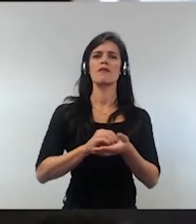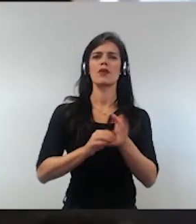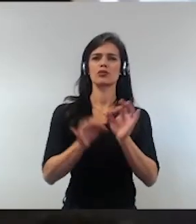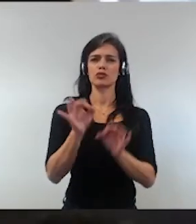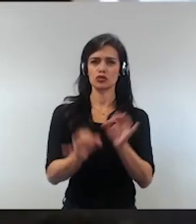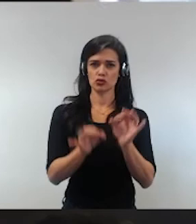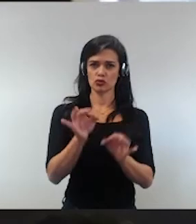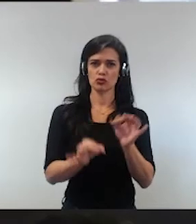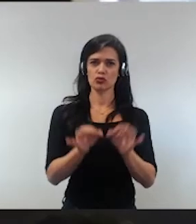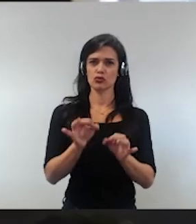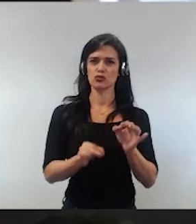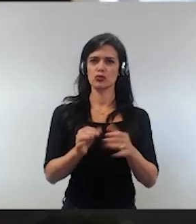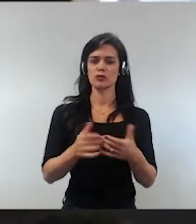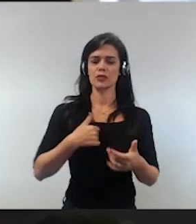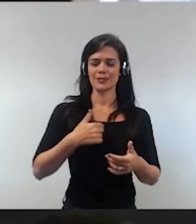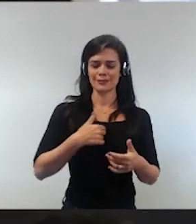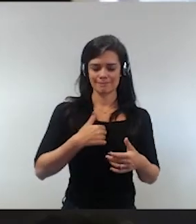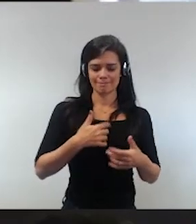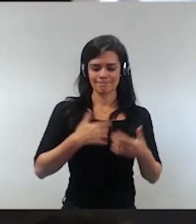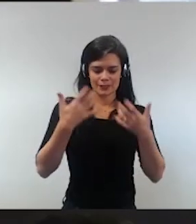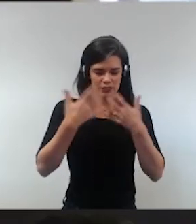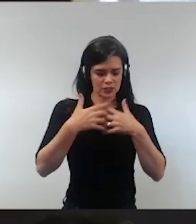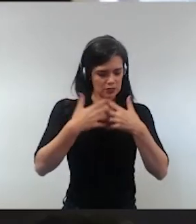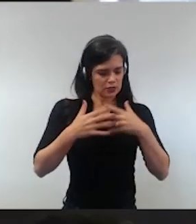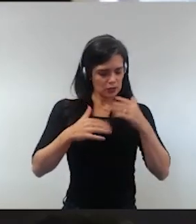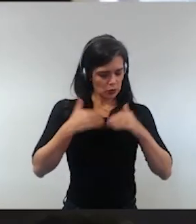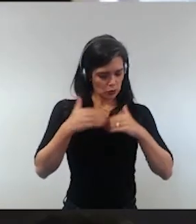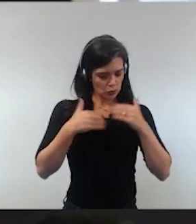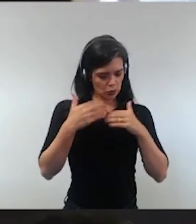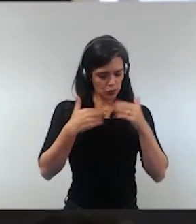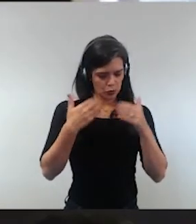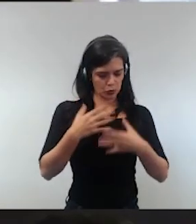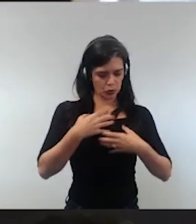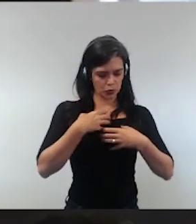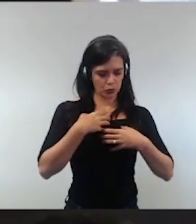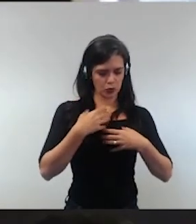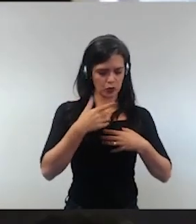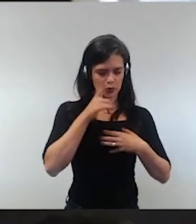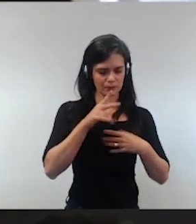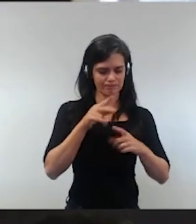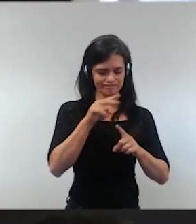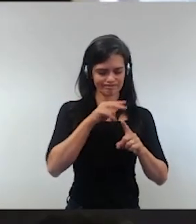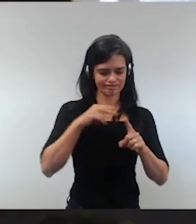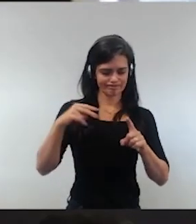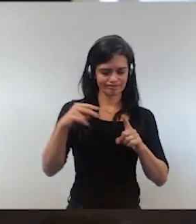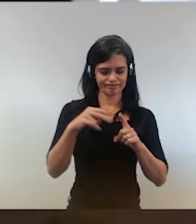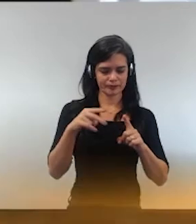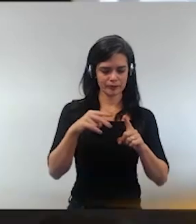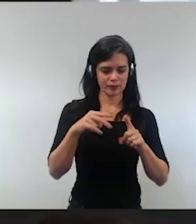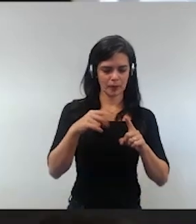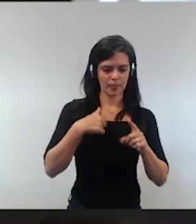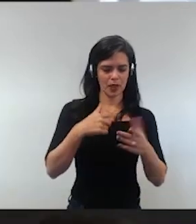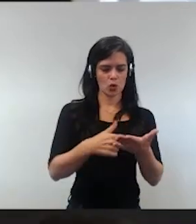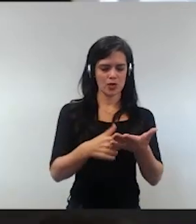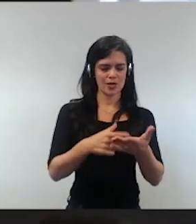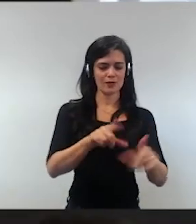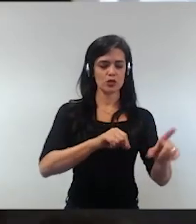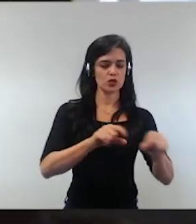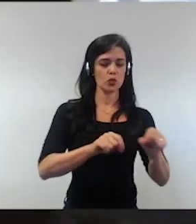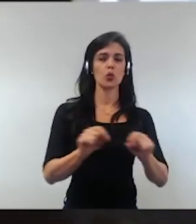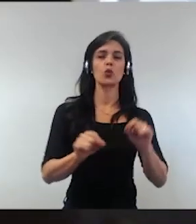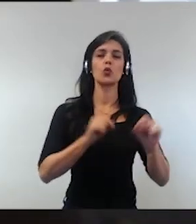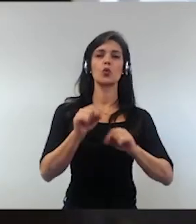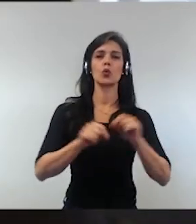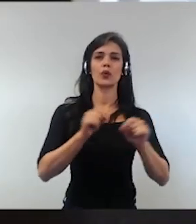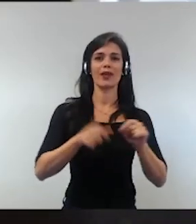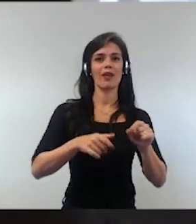isso, e foi algo que eu fui criando né, recentemente, uma visão e uma escolha consciente do que eu estou lendo. E